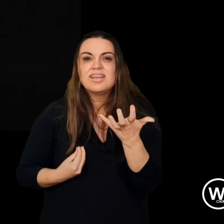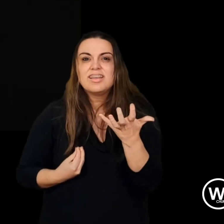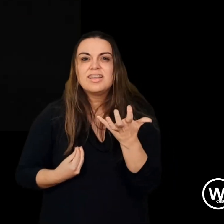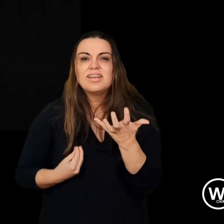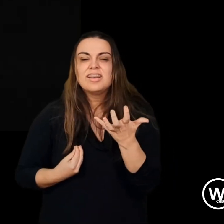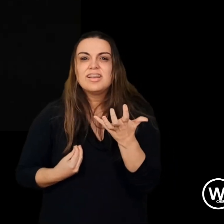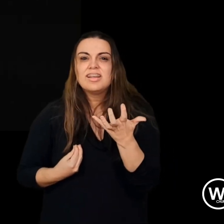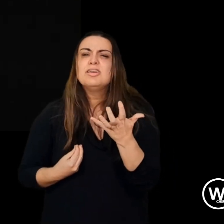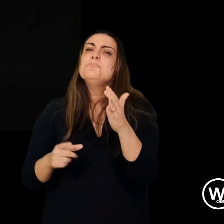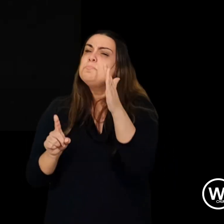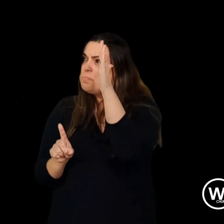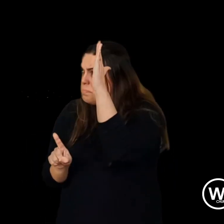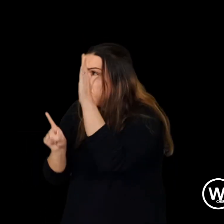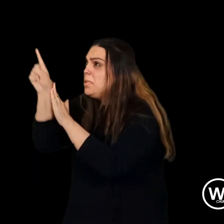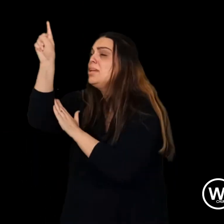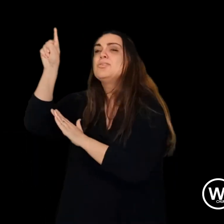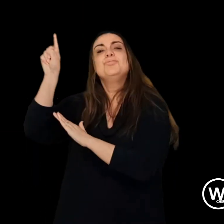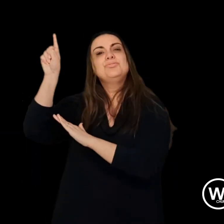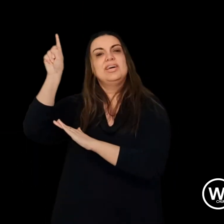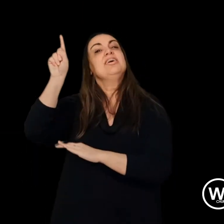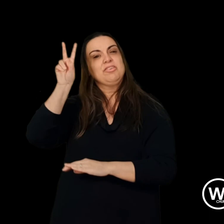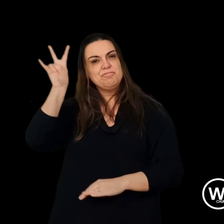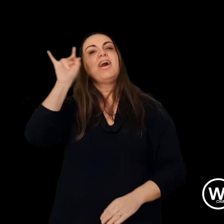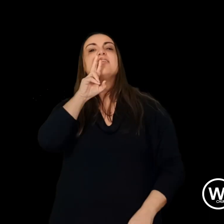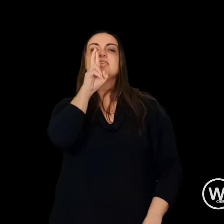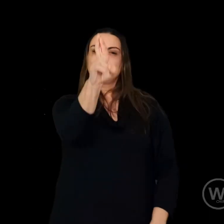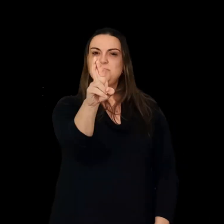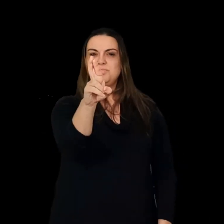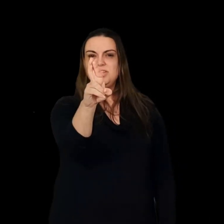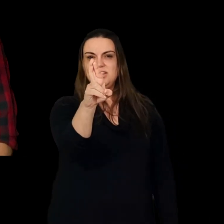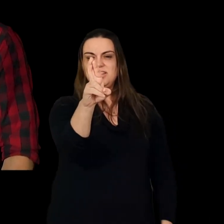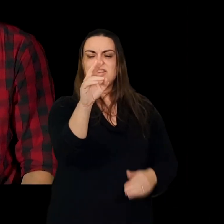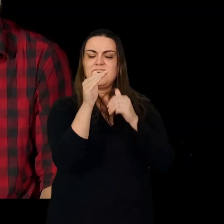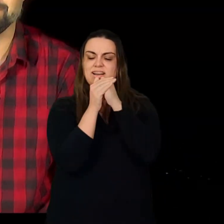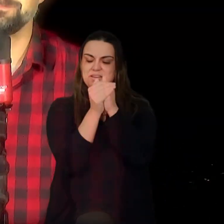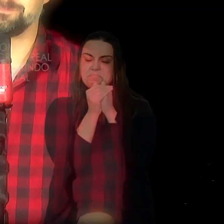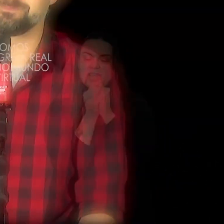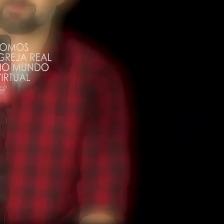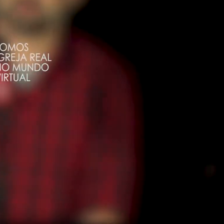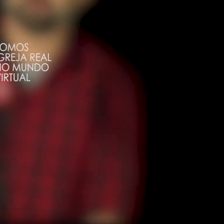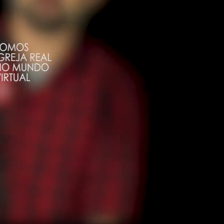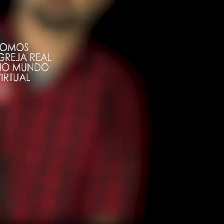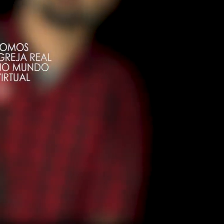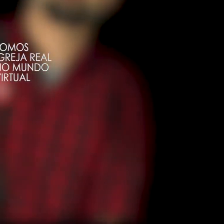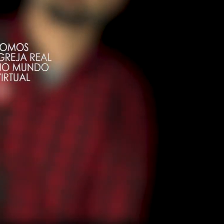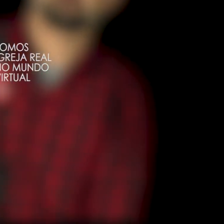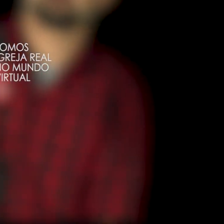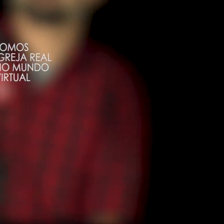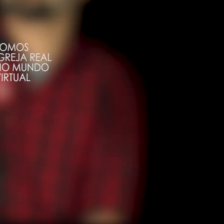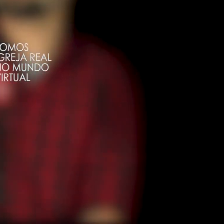Simplesmente pergunte para Ele. E Ele vai te responder. Amém.